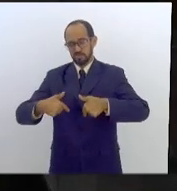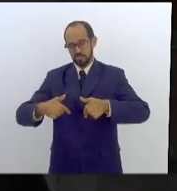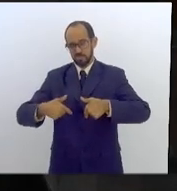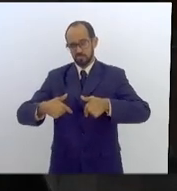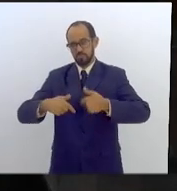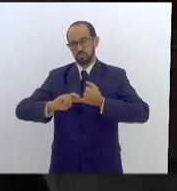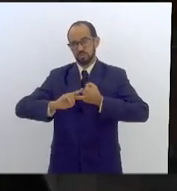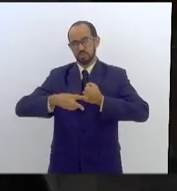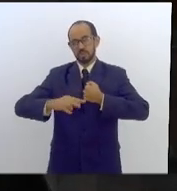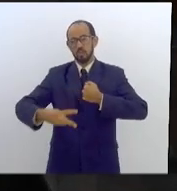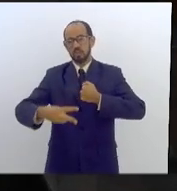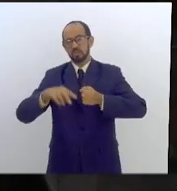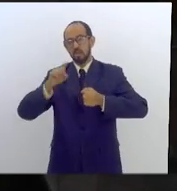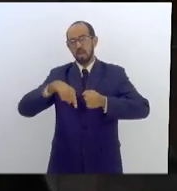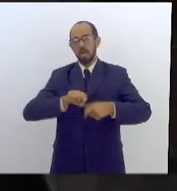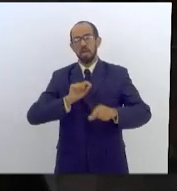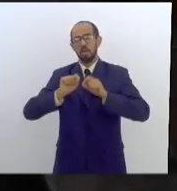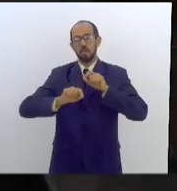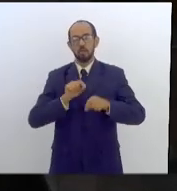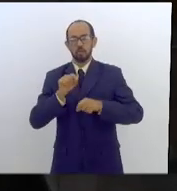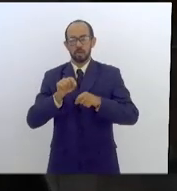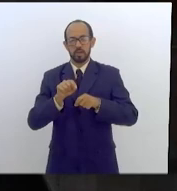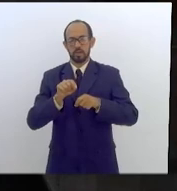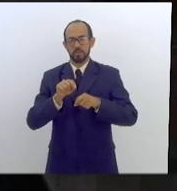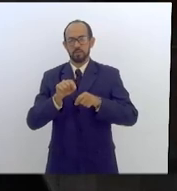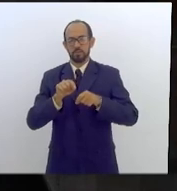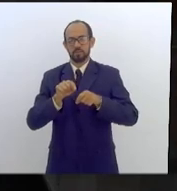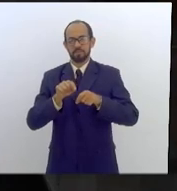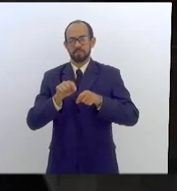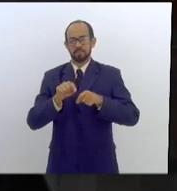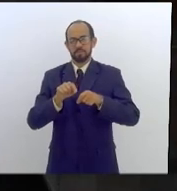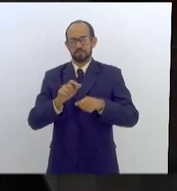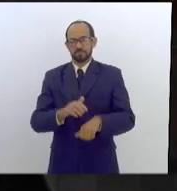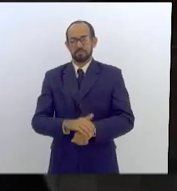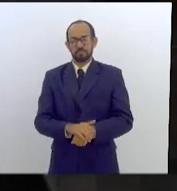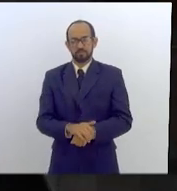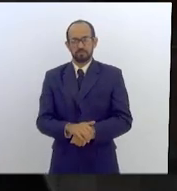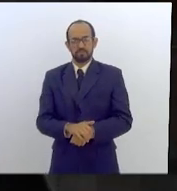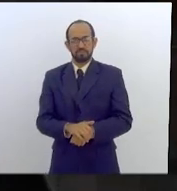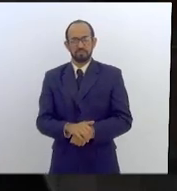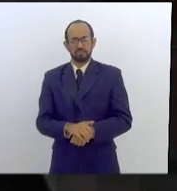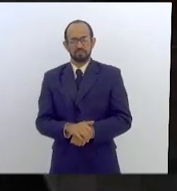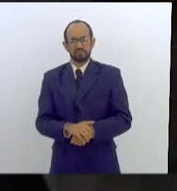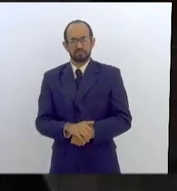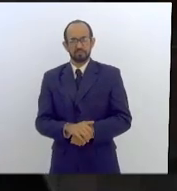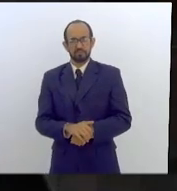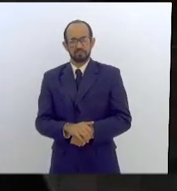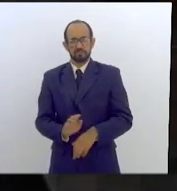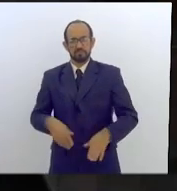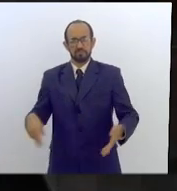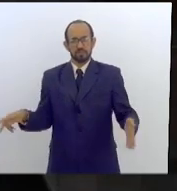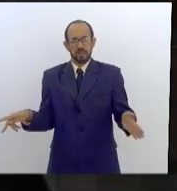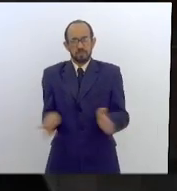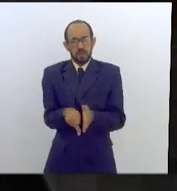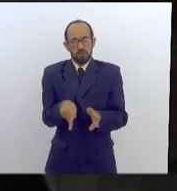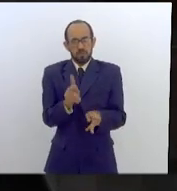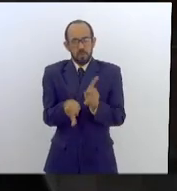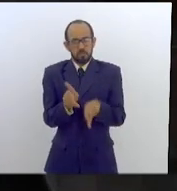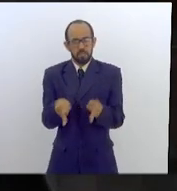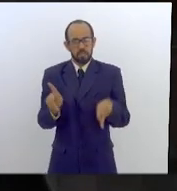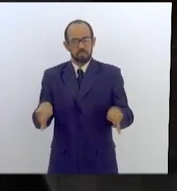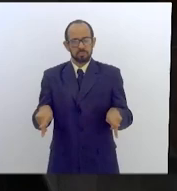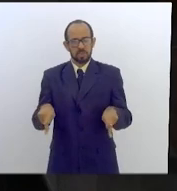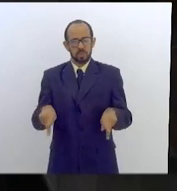tenha sido uma reação ali popular no calor da hora